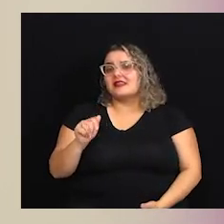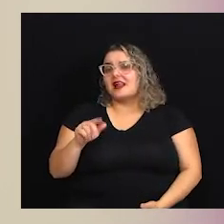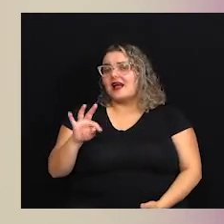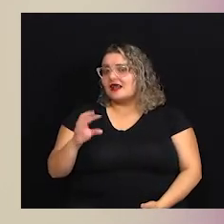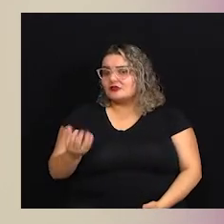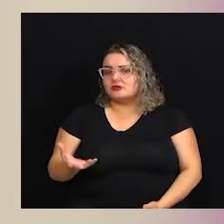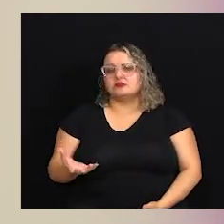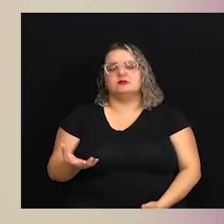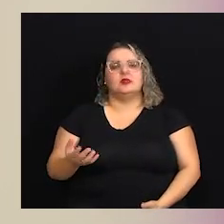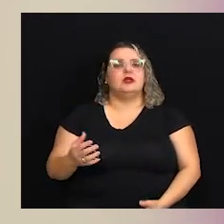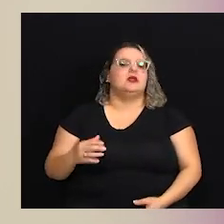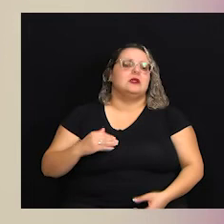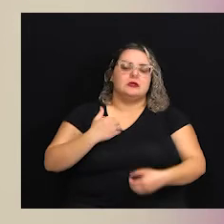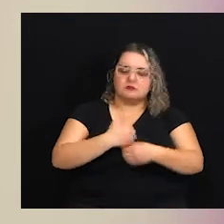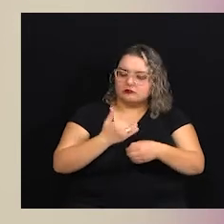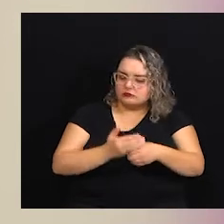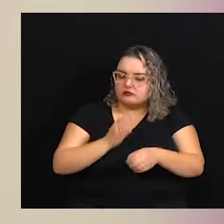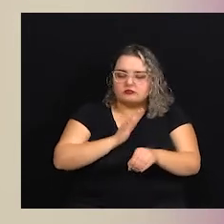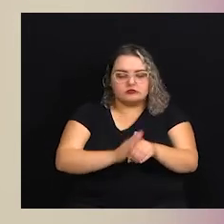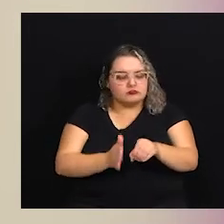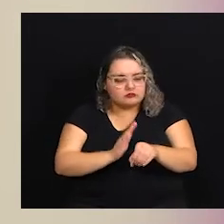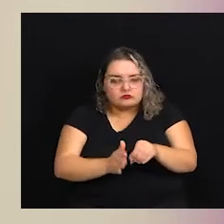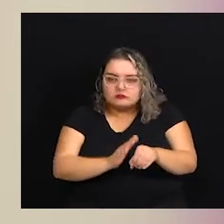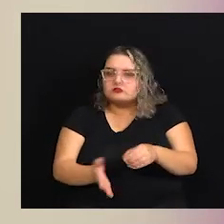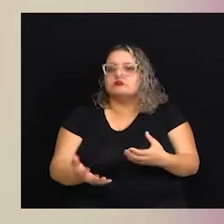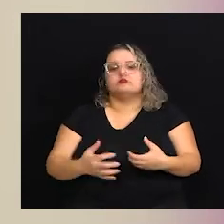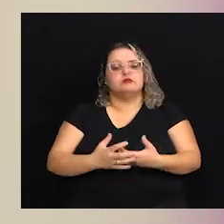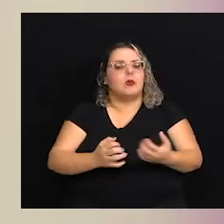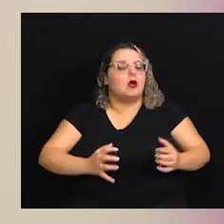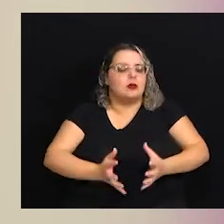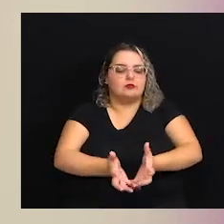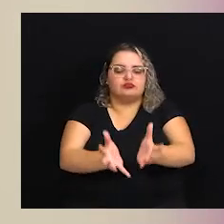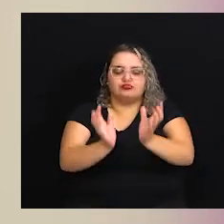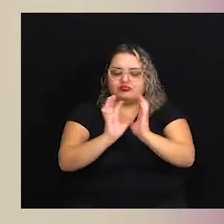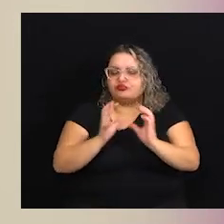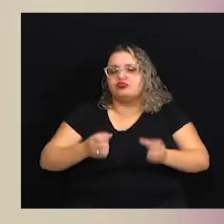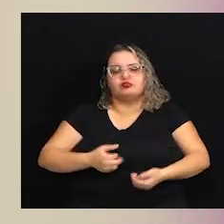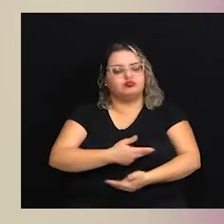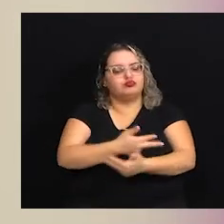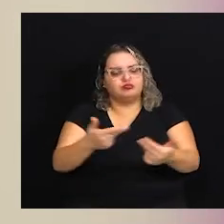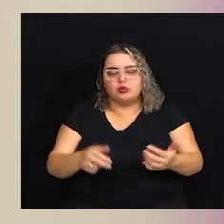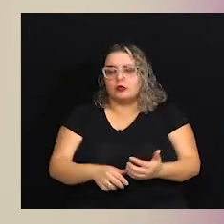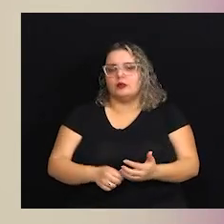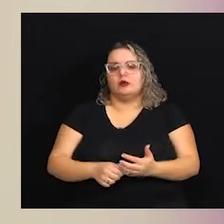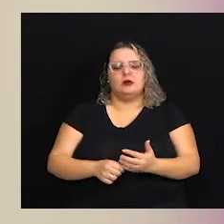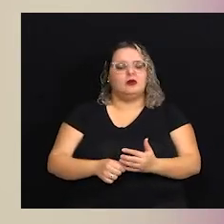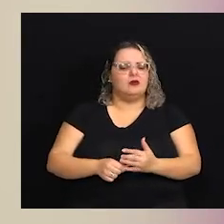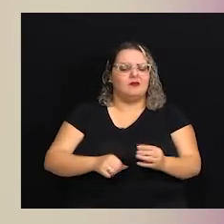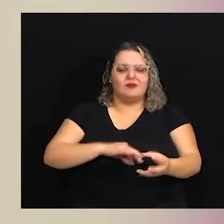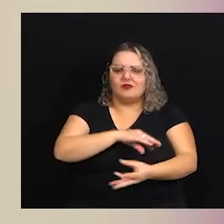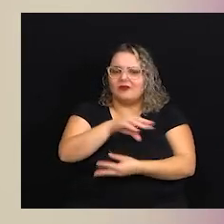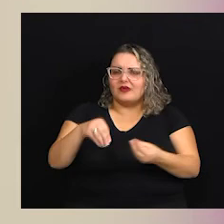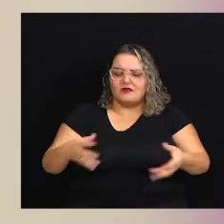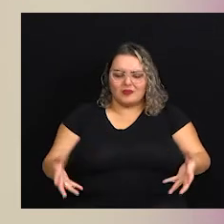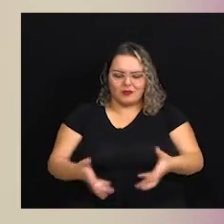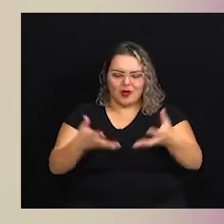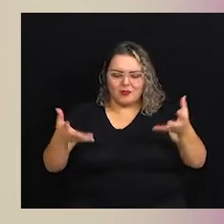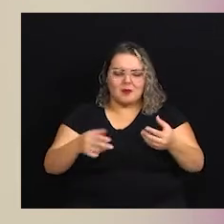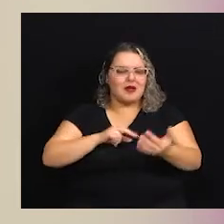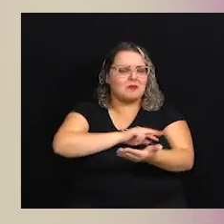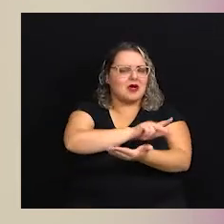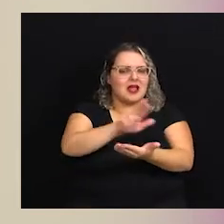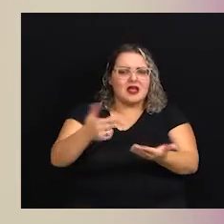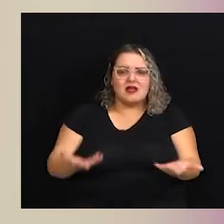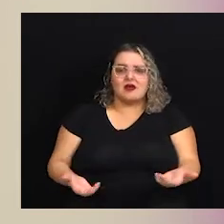mais? Investe nas verduras, investe nos legumes, todas aí variadas, faz uma salada